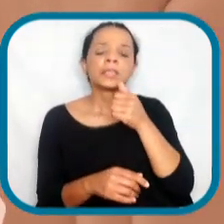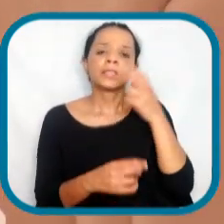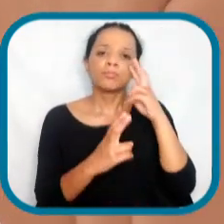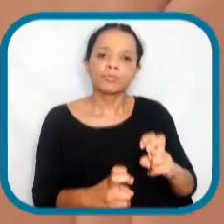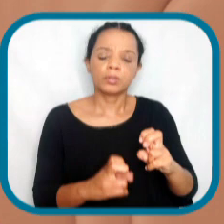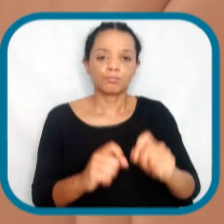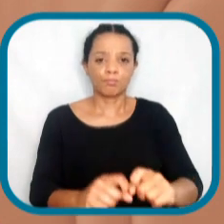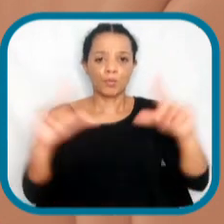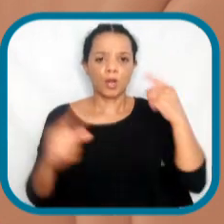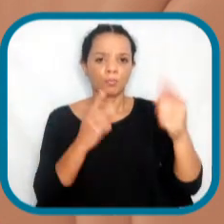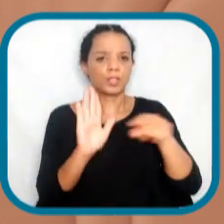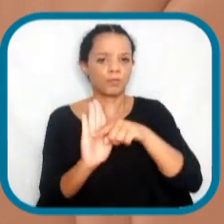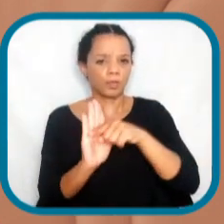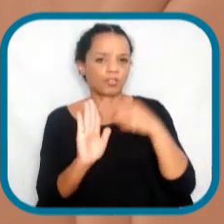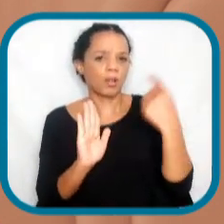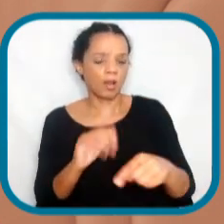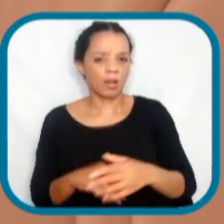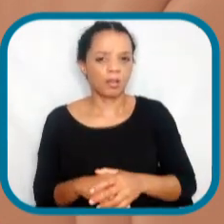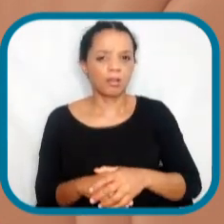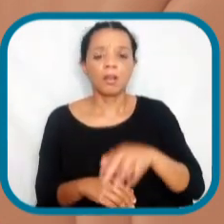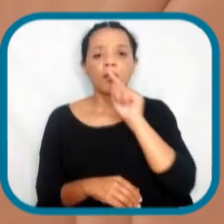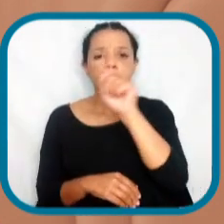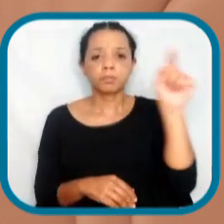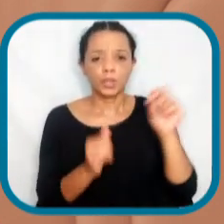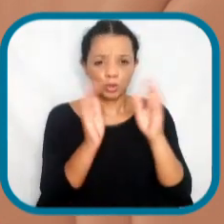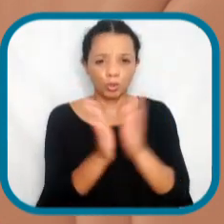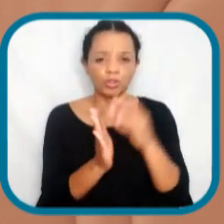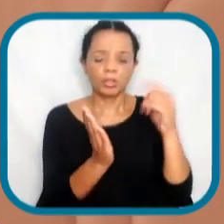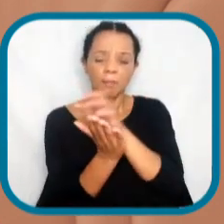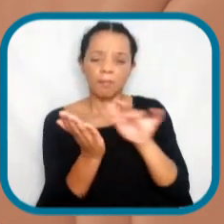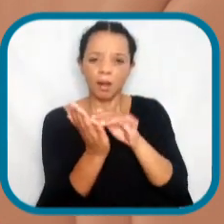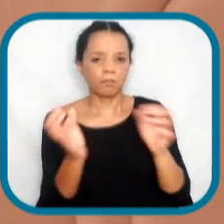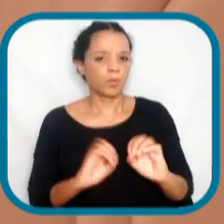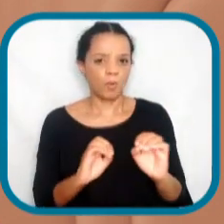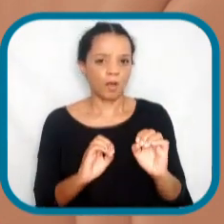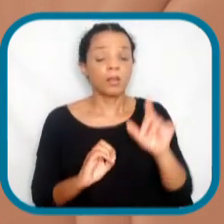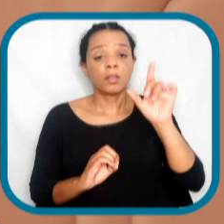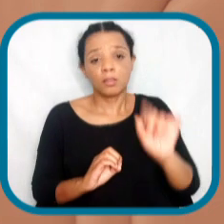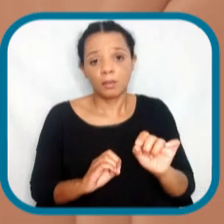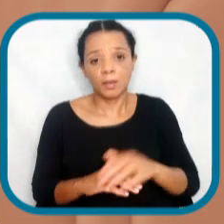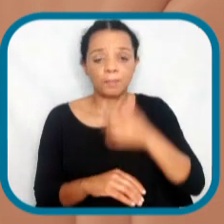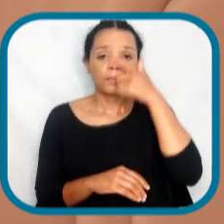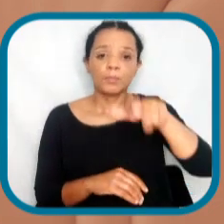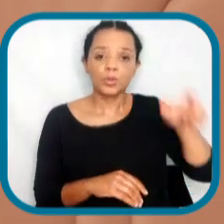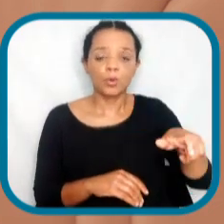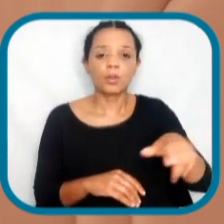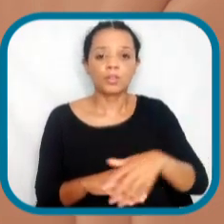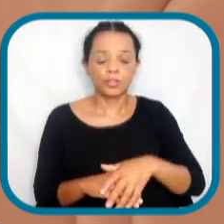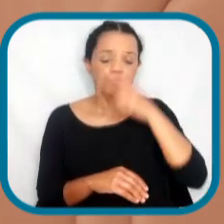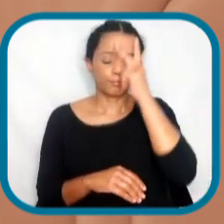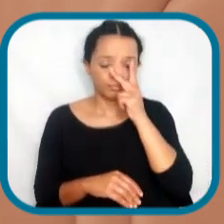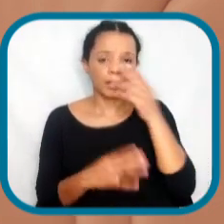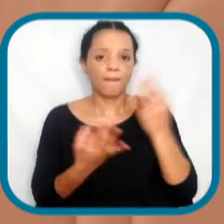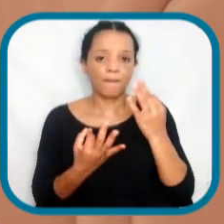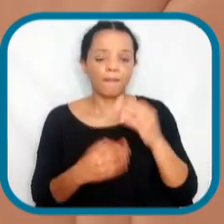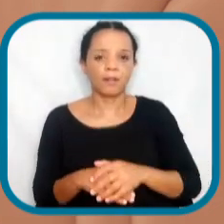uma página e encontra algumas desvantagens. Nem todos os locais têm o sistema de Braille incorporado. Para além disso, há pessoas com